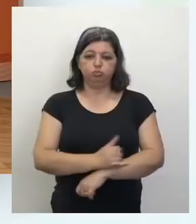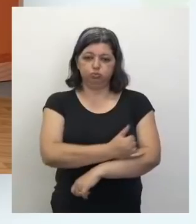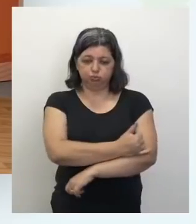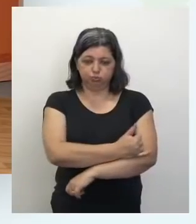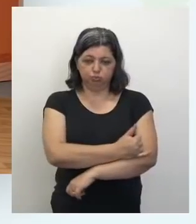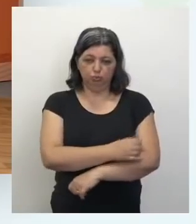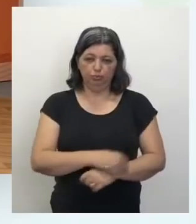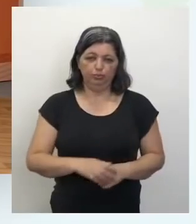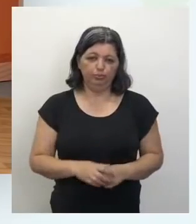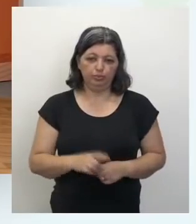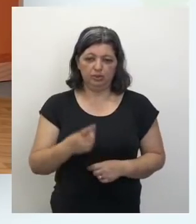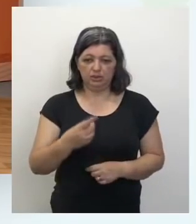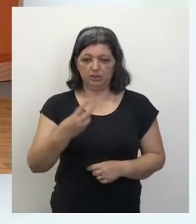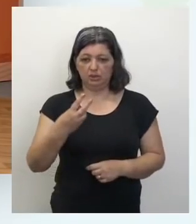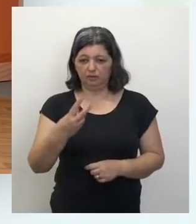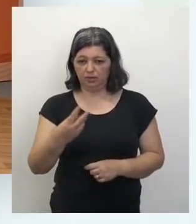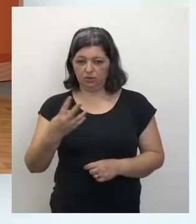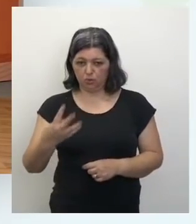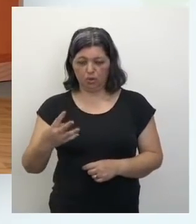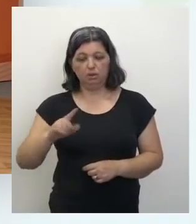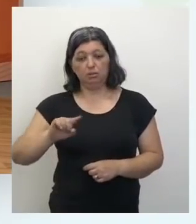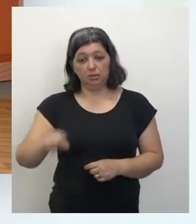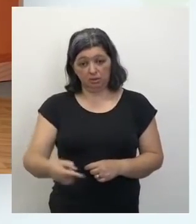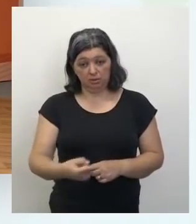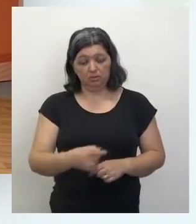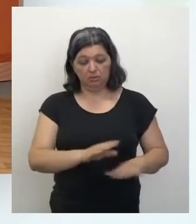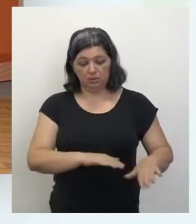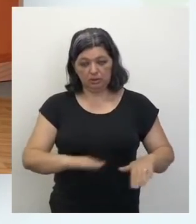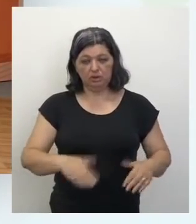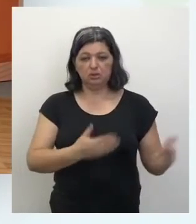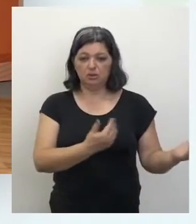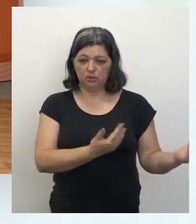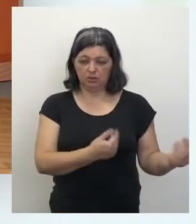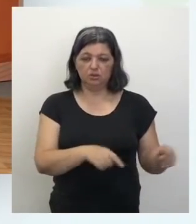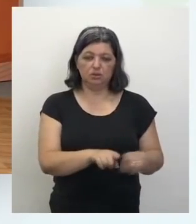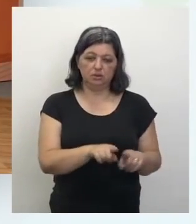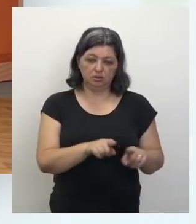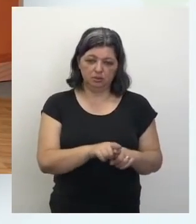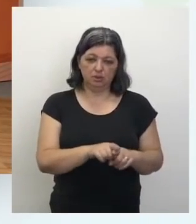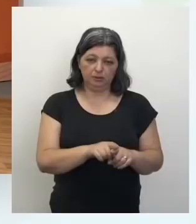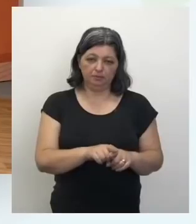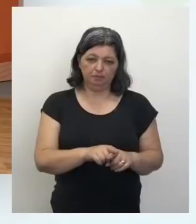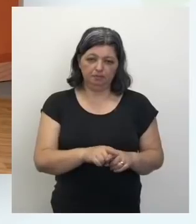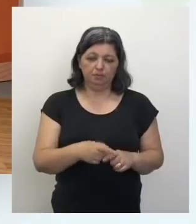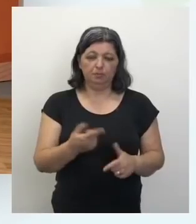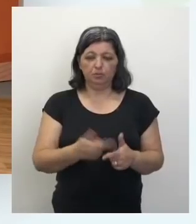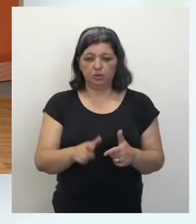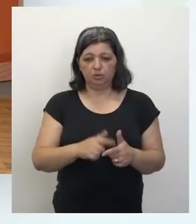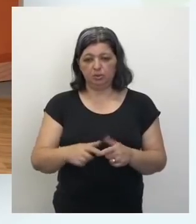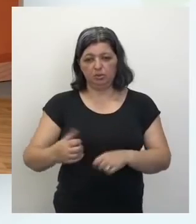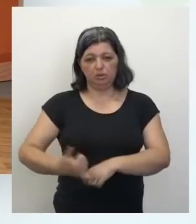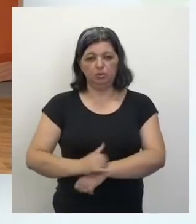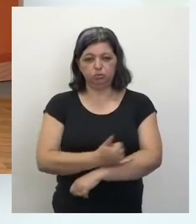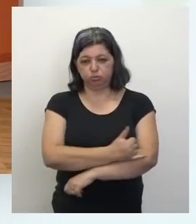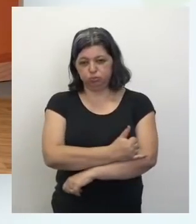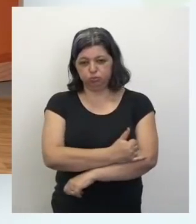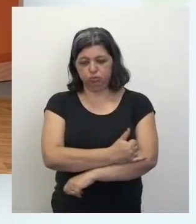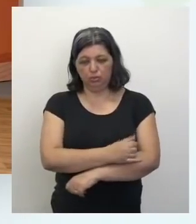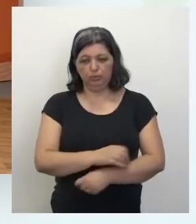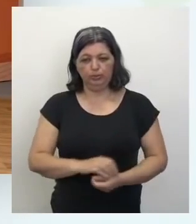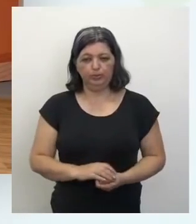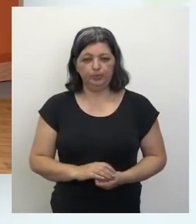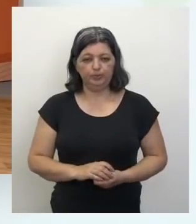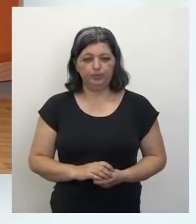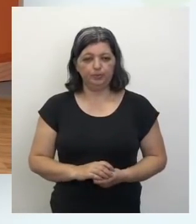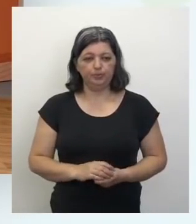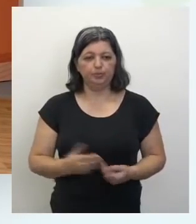já são 124 milhões de crianças e adolescentes enfrentando o problema da obesidade infantil. Para falar sobre esse assunto, eu vou conversar